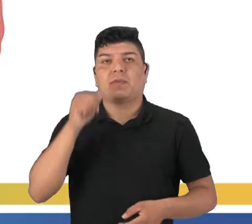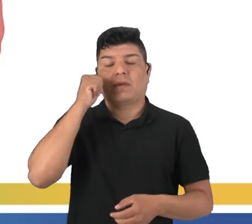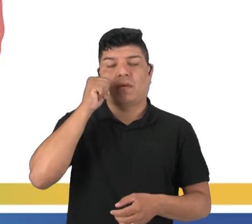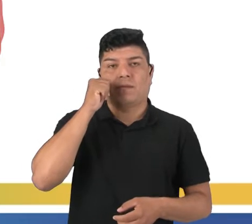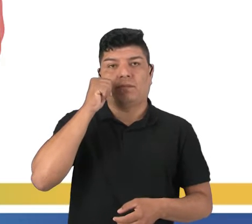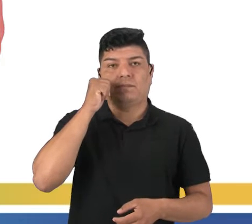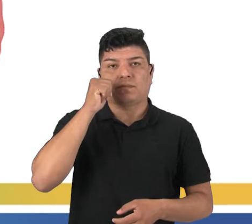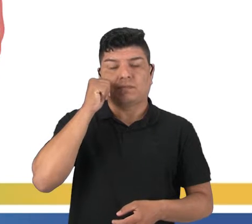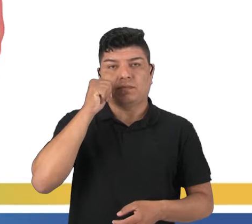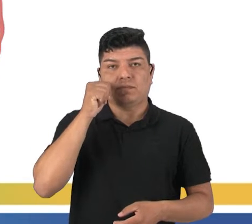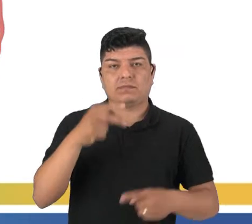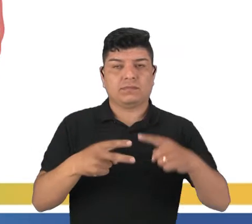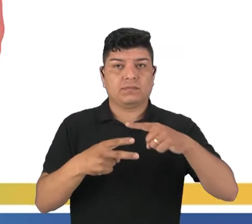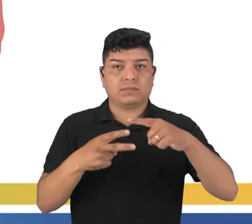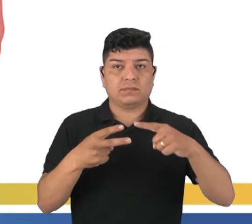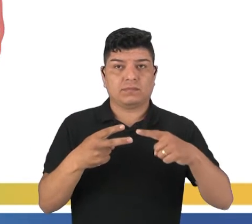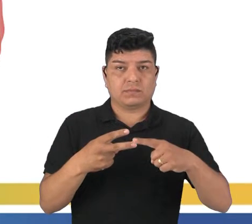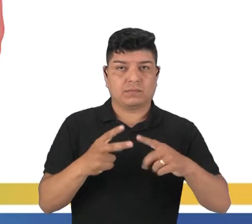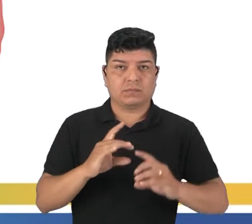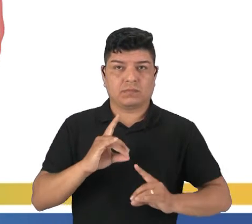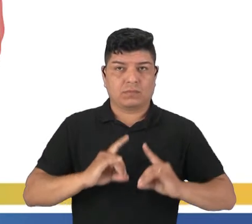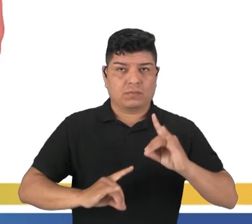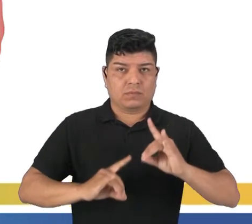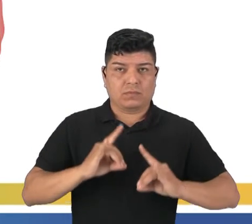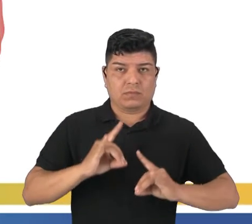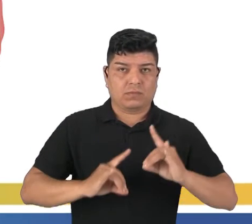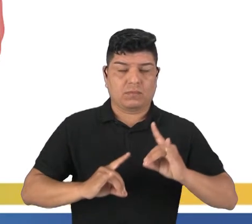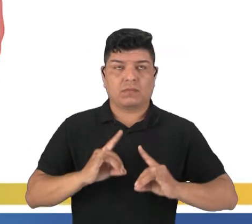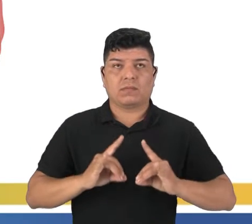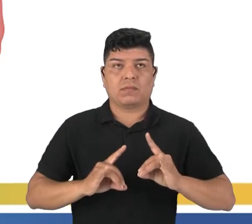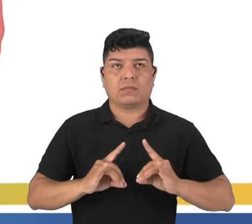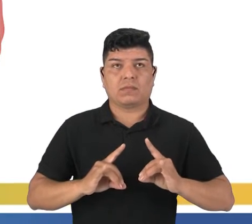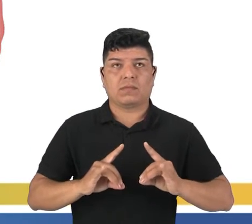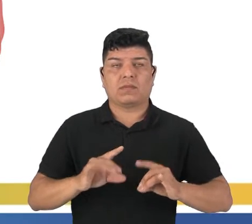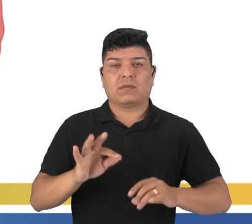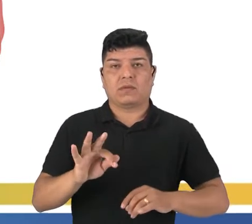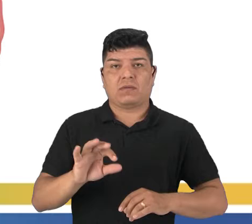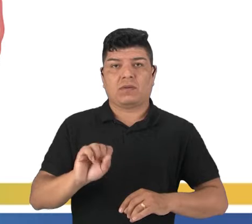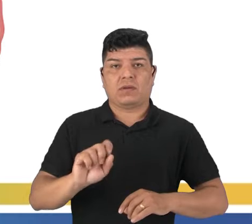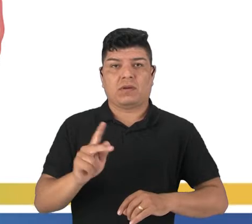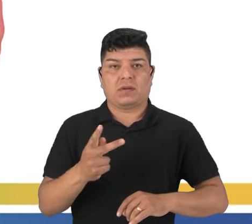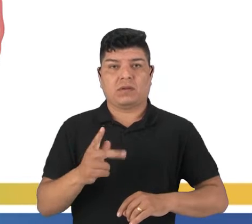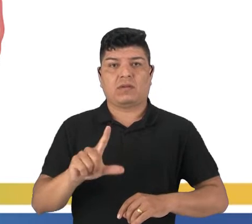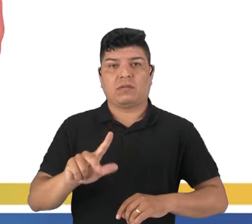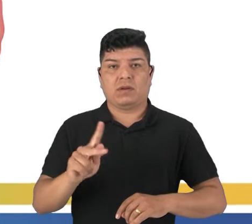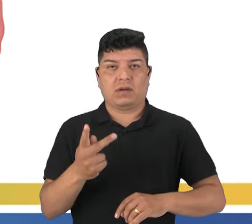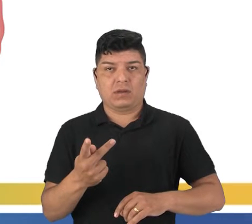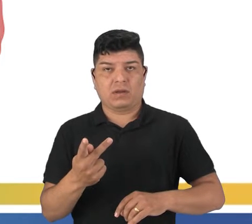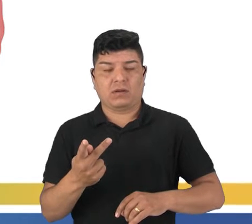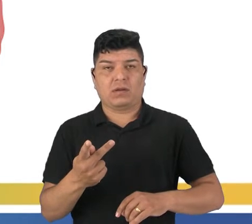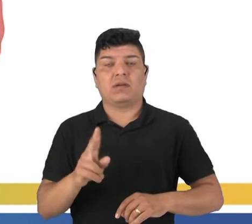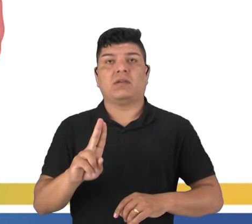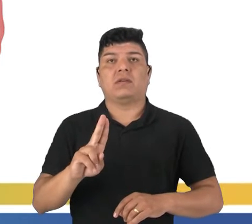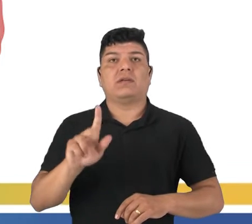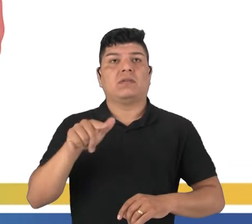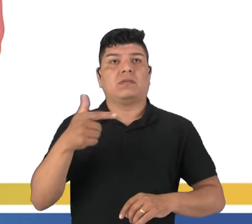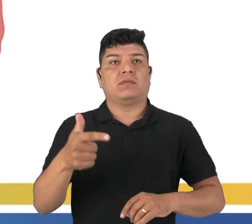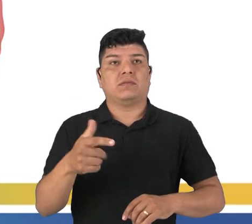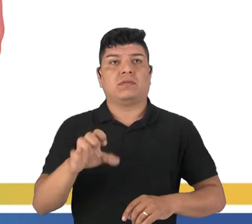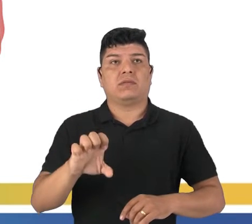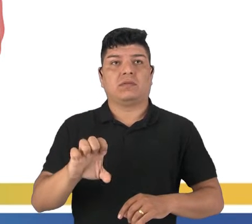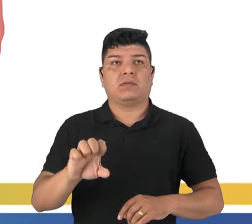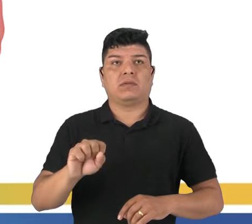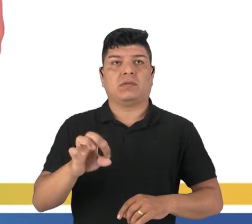né, esses dois hormônios, o estrogênio e a progesterona, eles são chamados de estrógeno, né, ou também